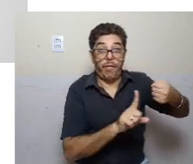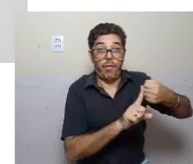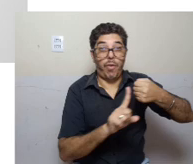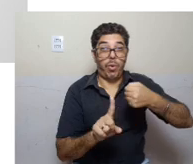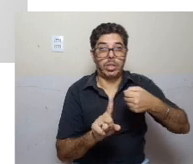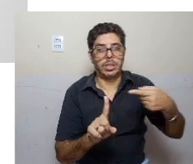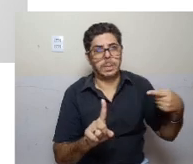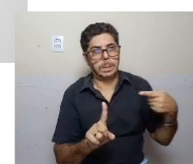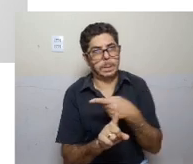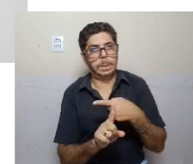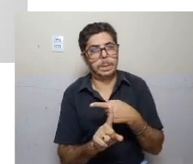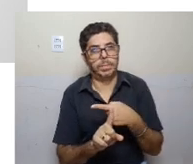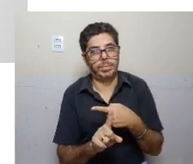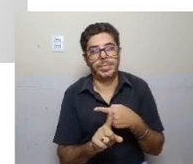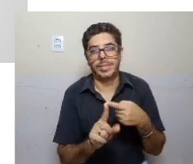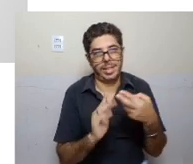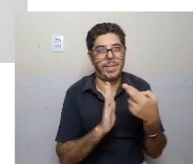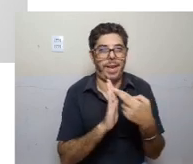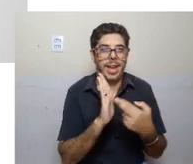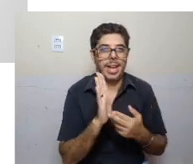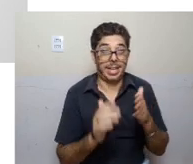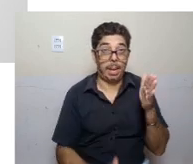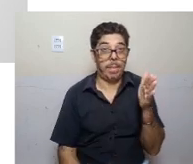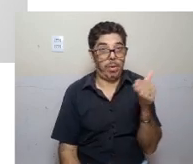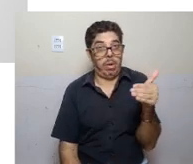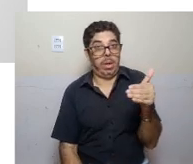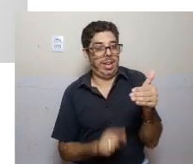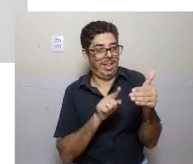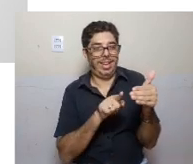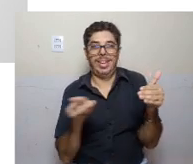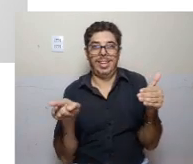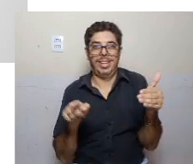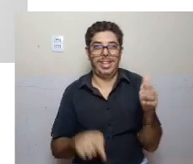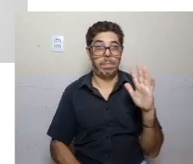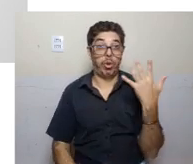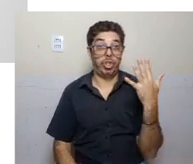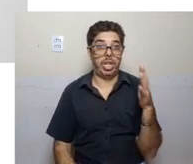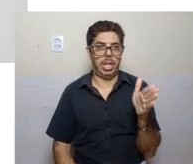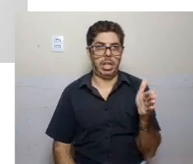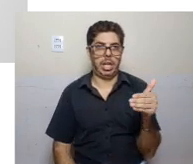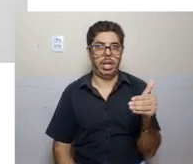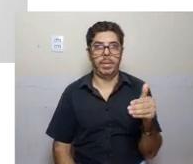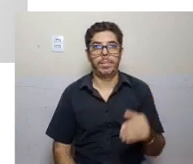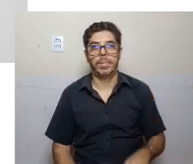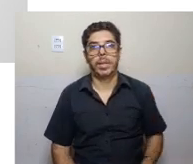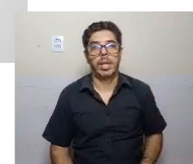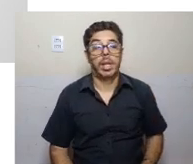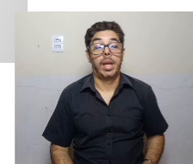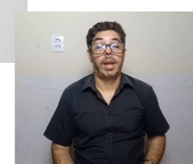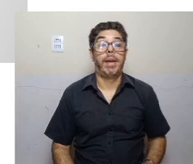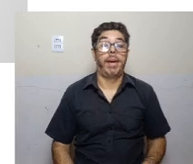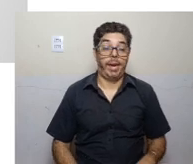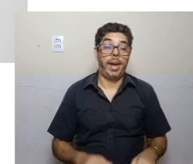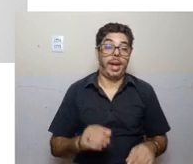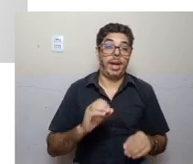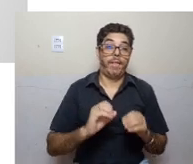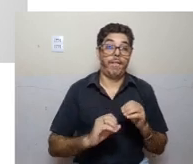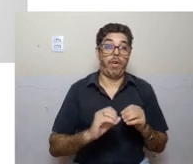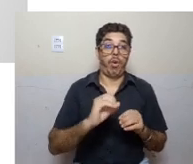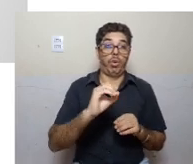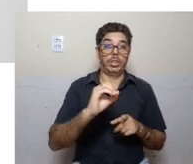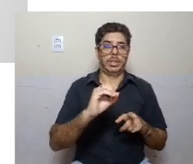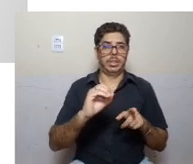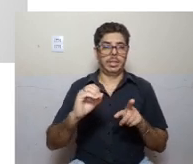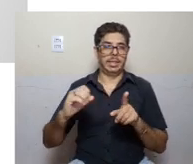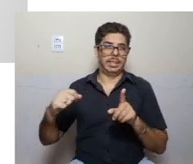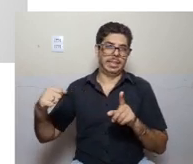vai apontar para a esquerda, como diz a regra da mão direita. Enquanto que a força elétrica vai apontar para a direita, alinhada